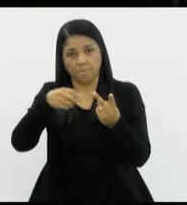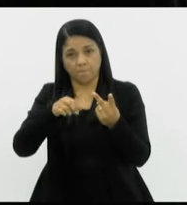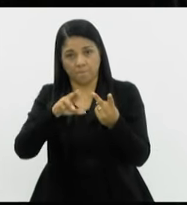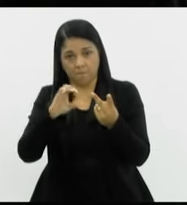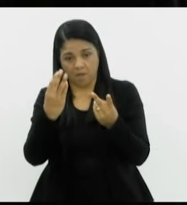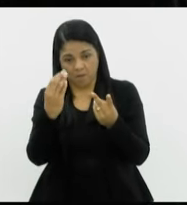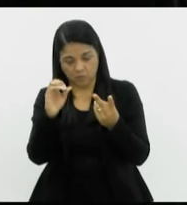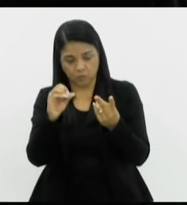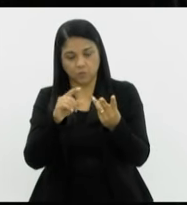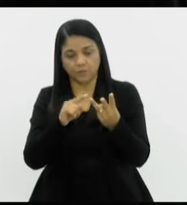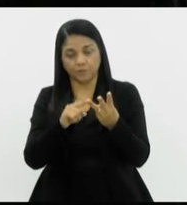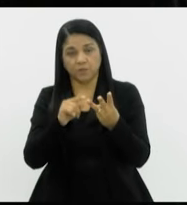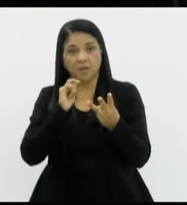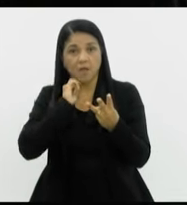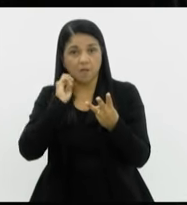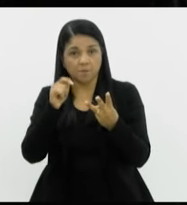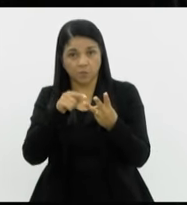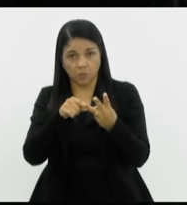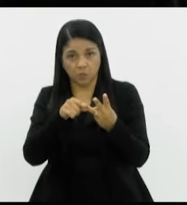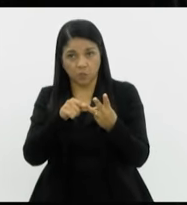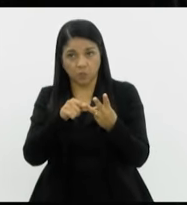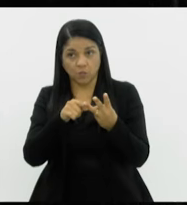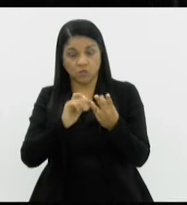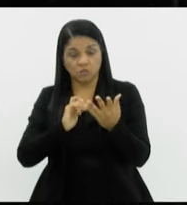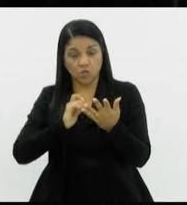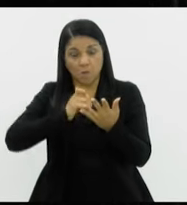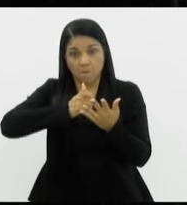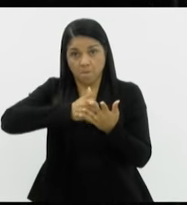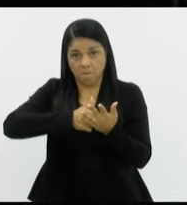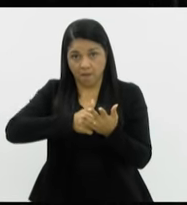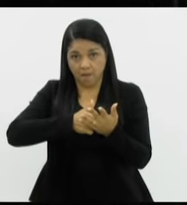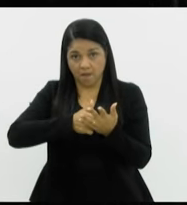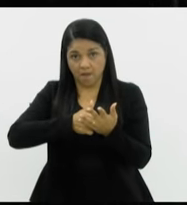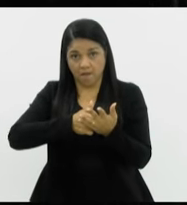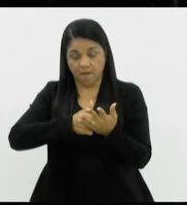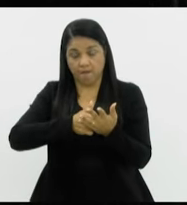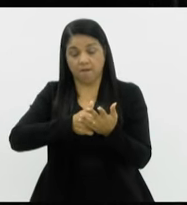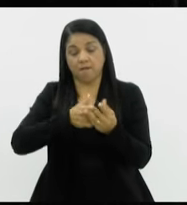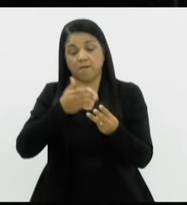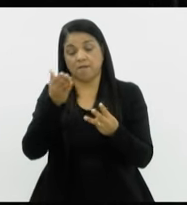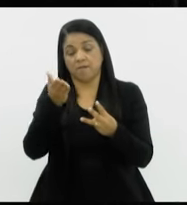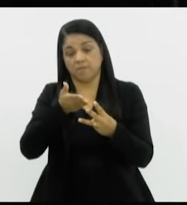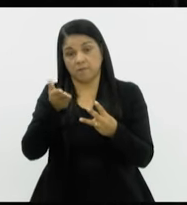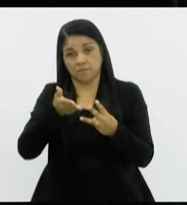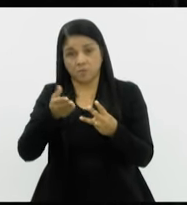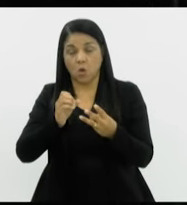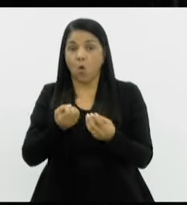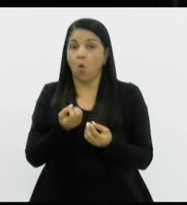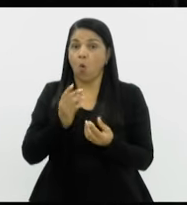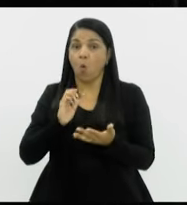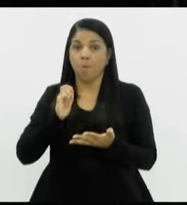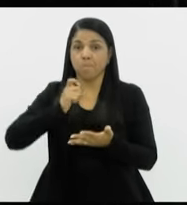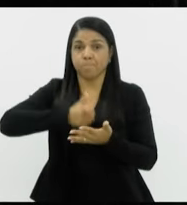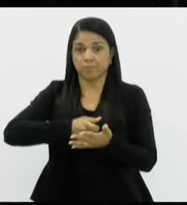que pagar o IPVA à vista ou em 3 parcelas, já pagou.